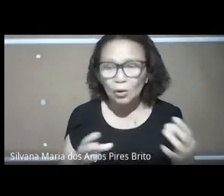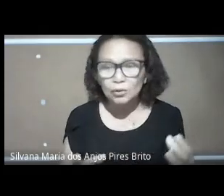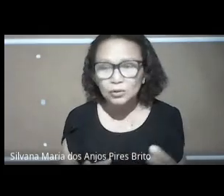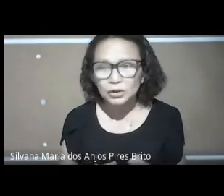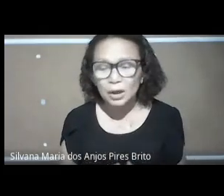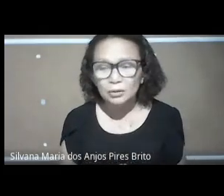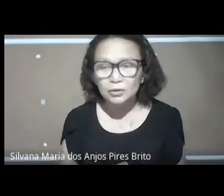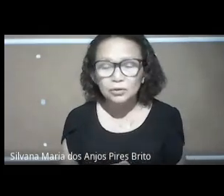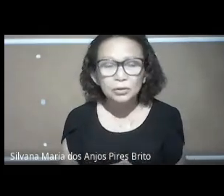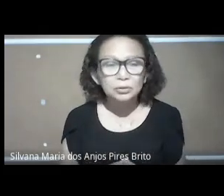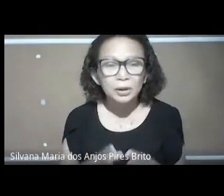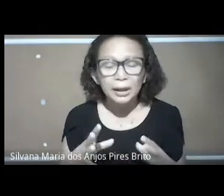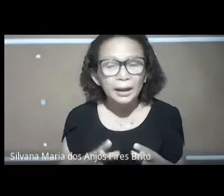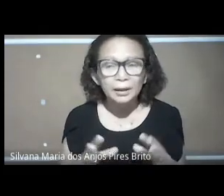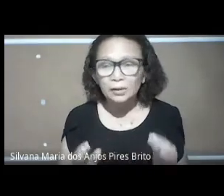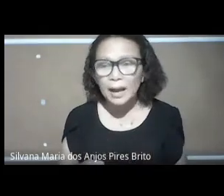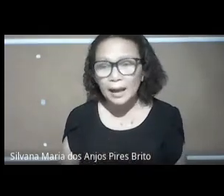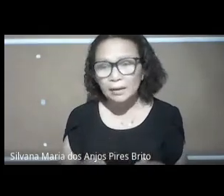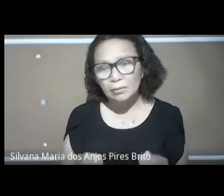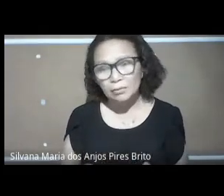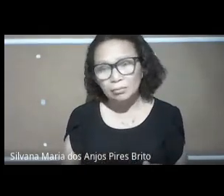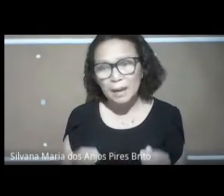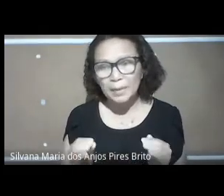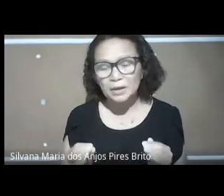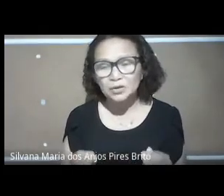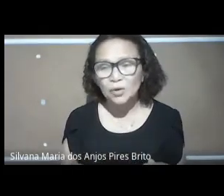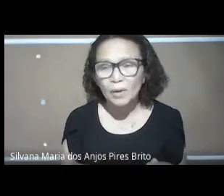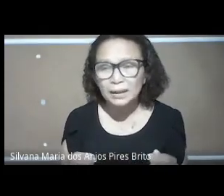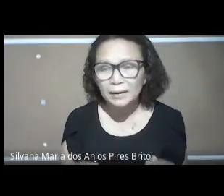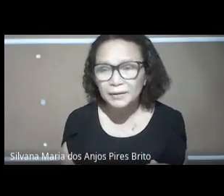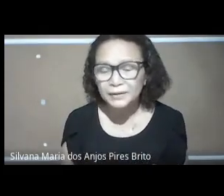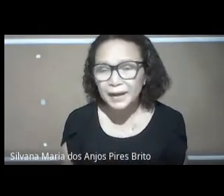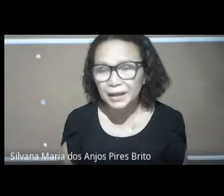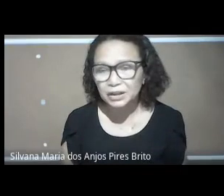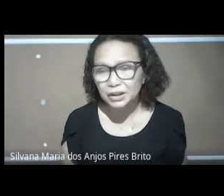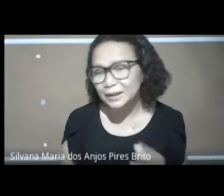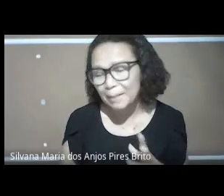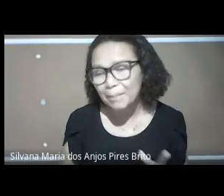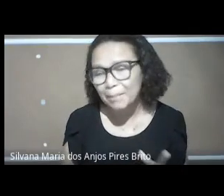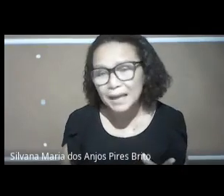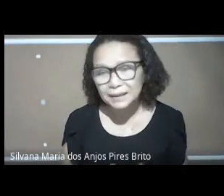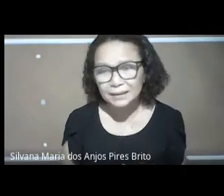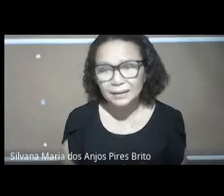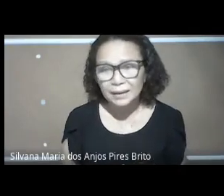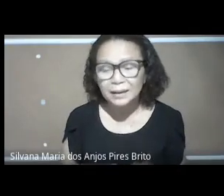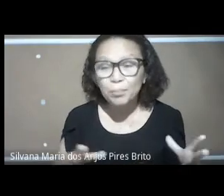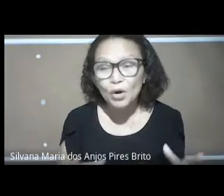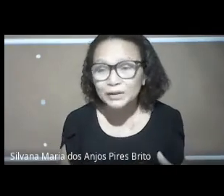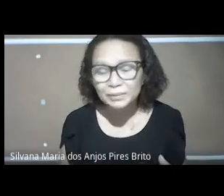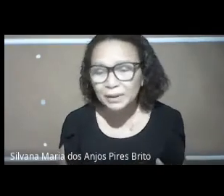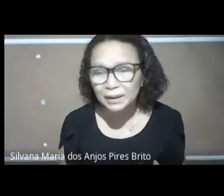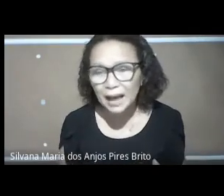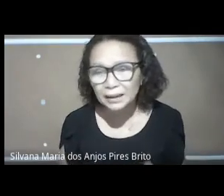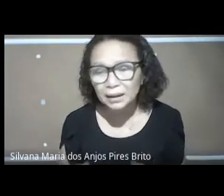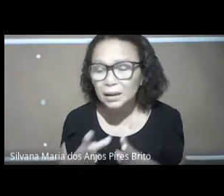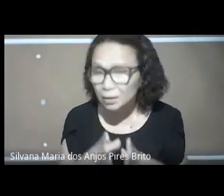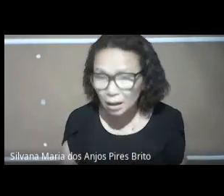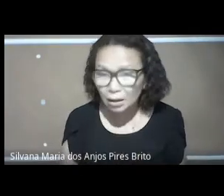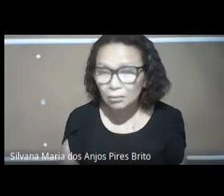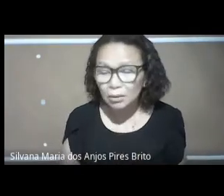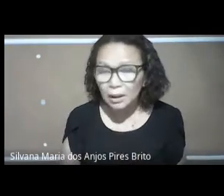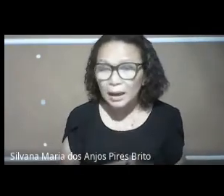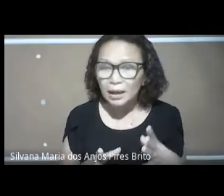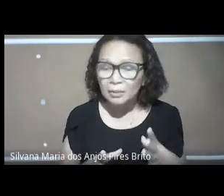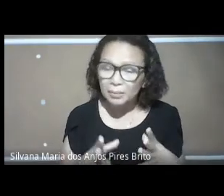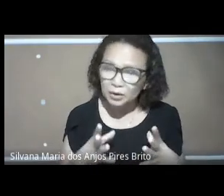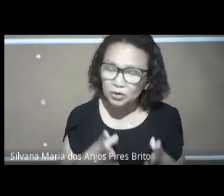surdo, o sujeito surdo, ele não é uma pessoa deficiente, incapaz, impossibilitada.